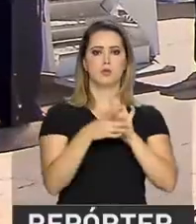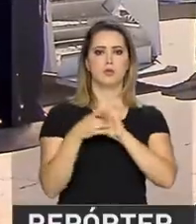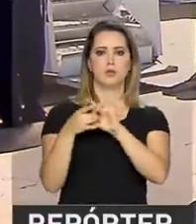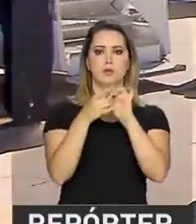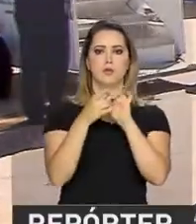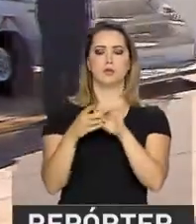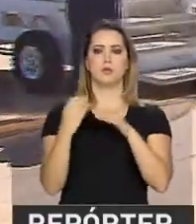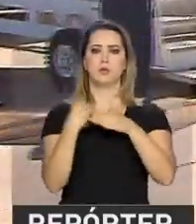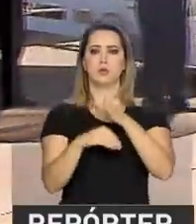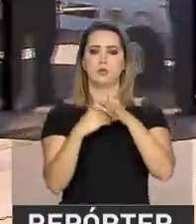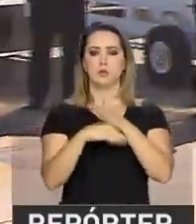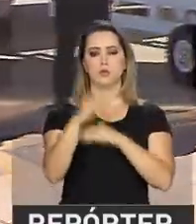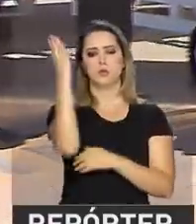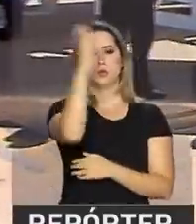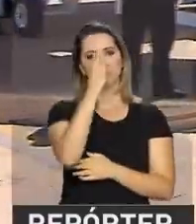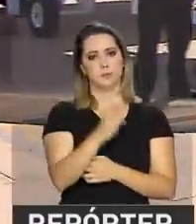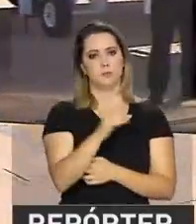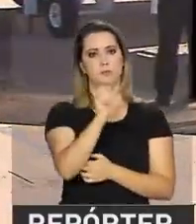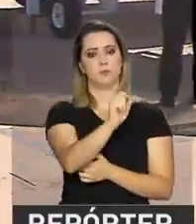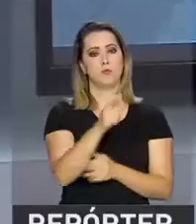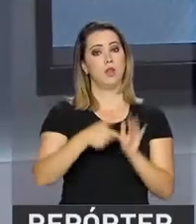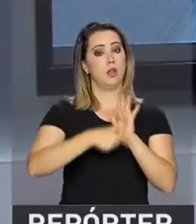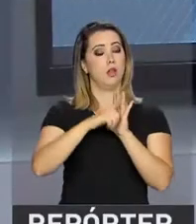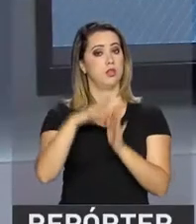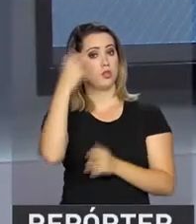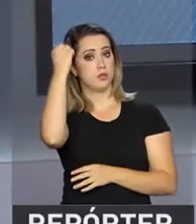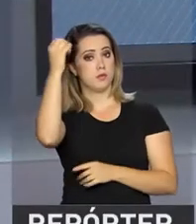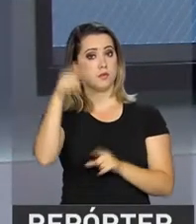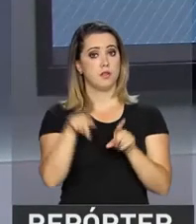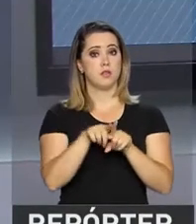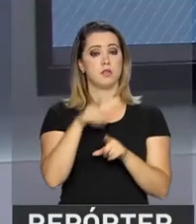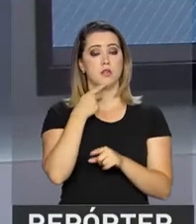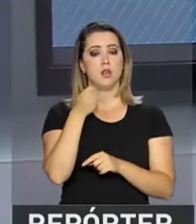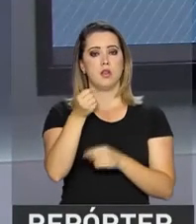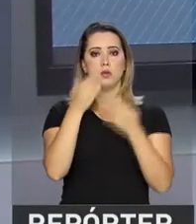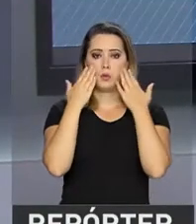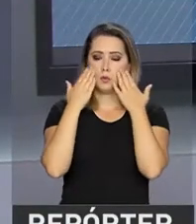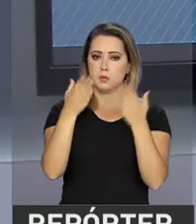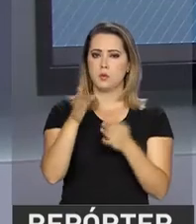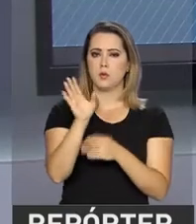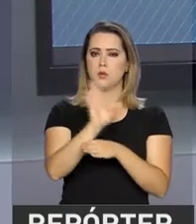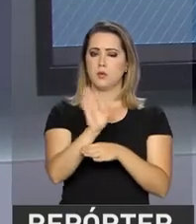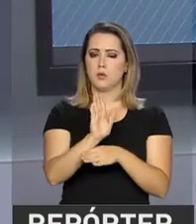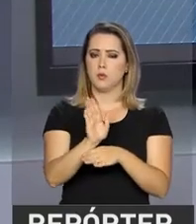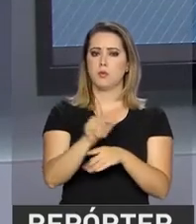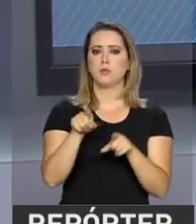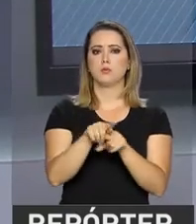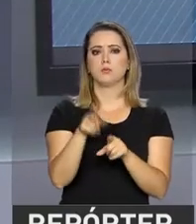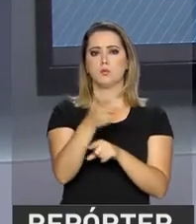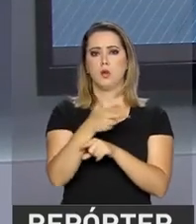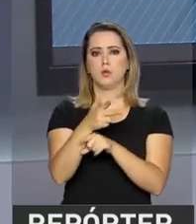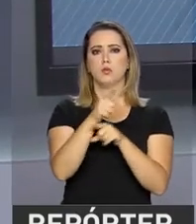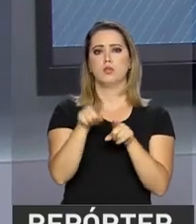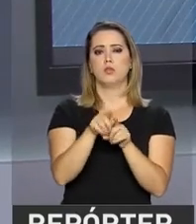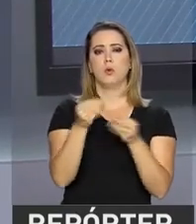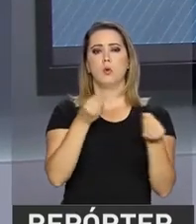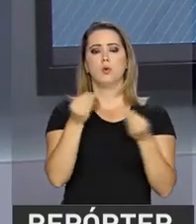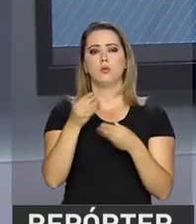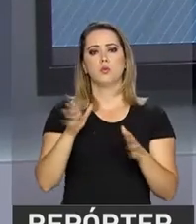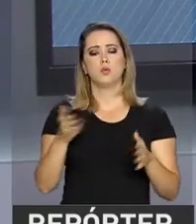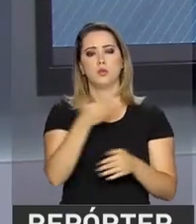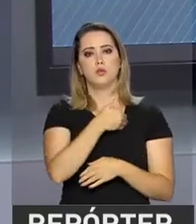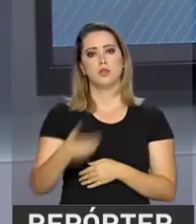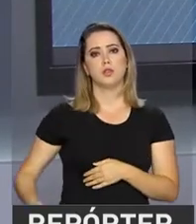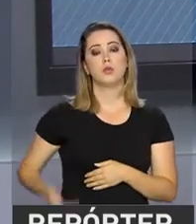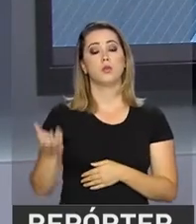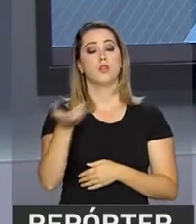investimentos para o brasil antes de ir ele deixou gravado uma mensagem sobre a intenção do governo de promover o país